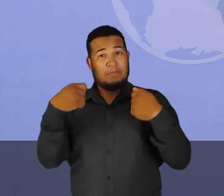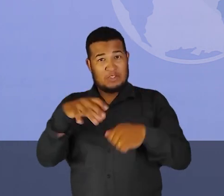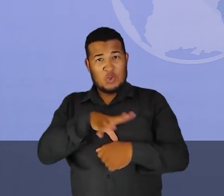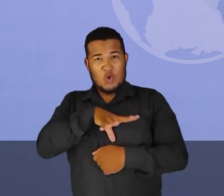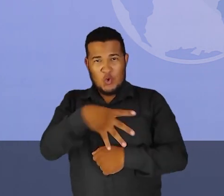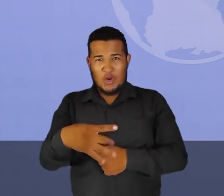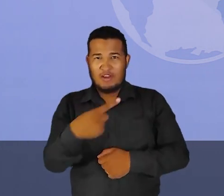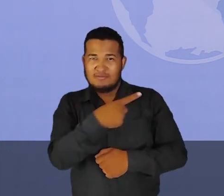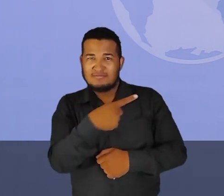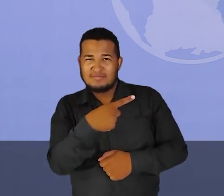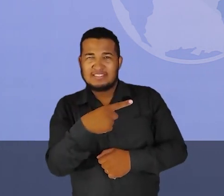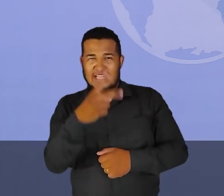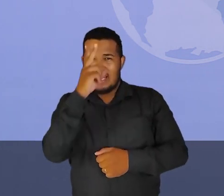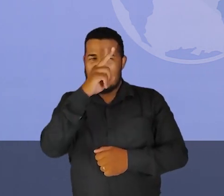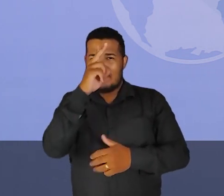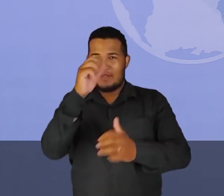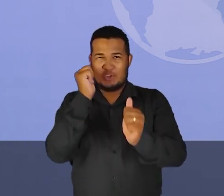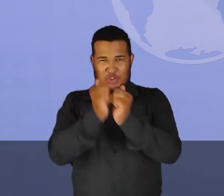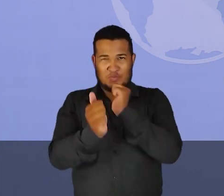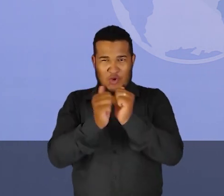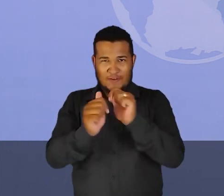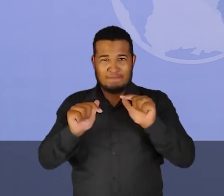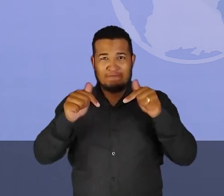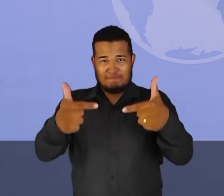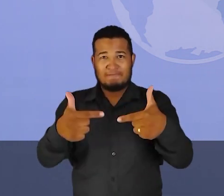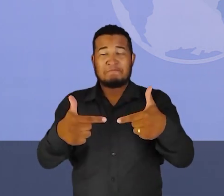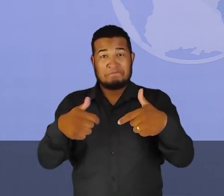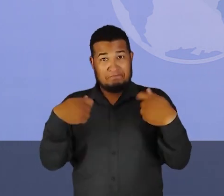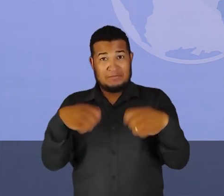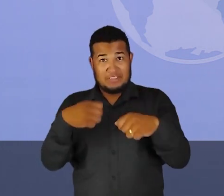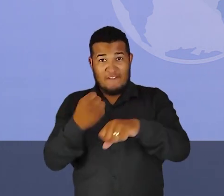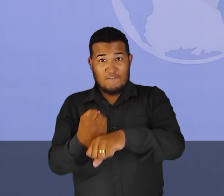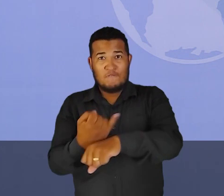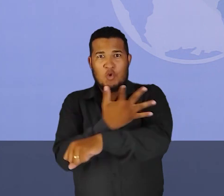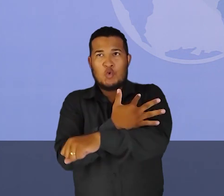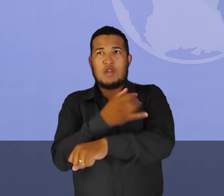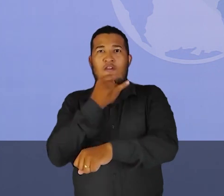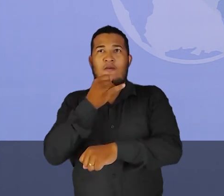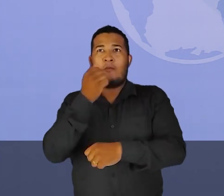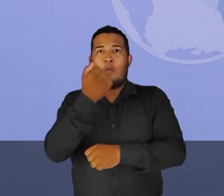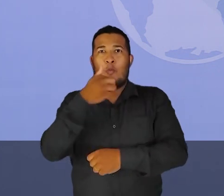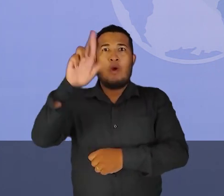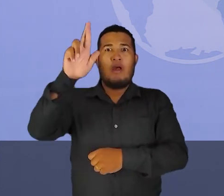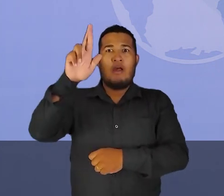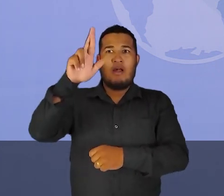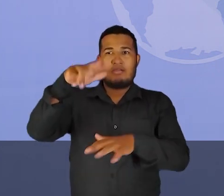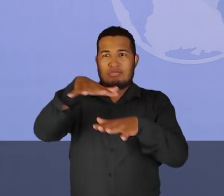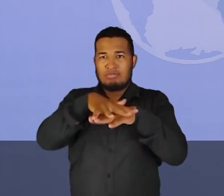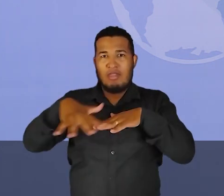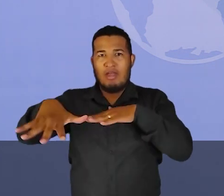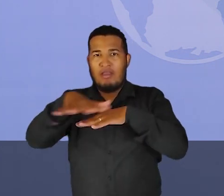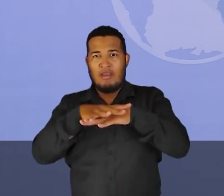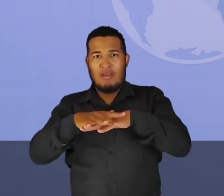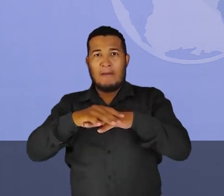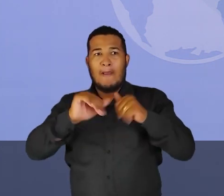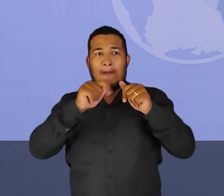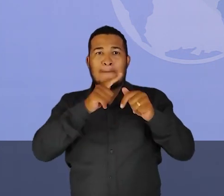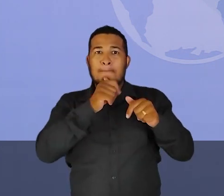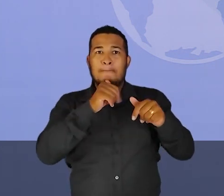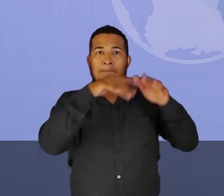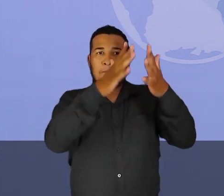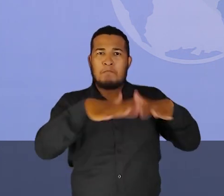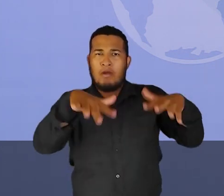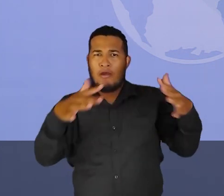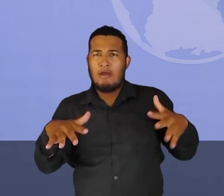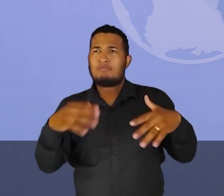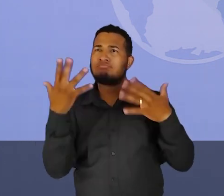para praticar essas ações. Práticas de aventura no ar, na terra, no mar. Quanta beleza,